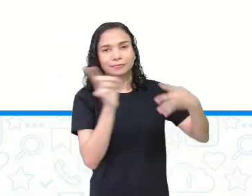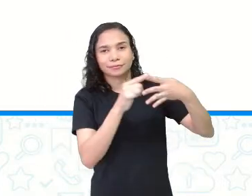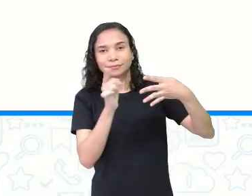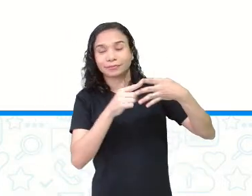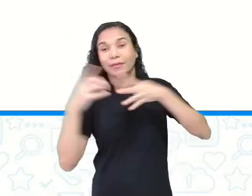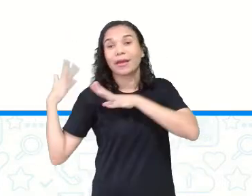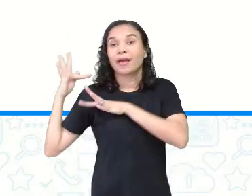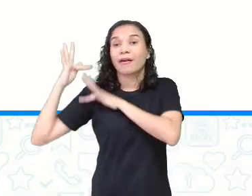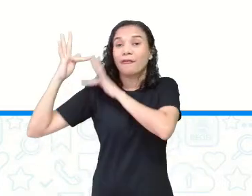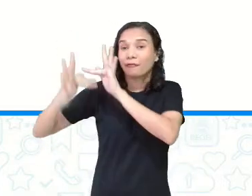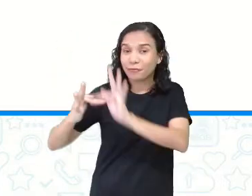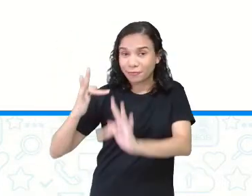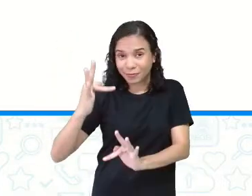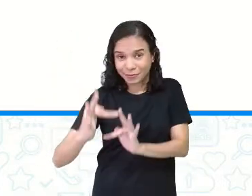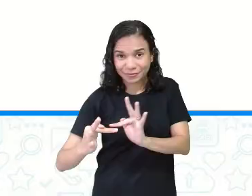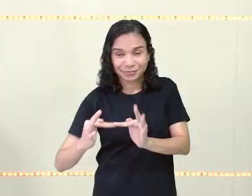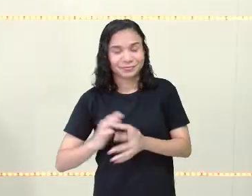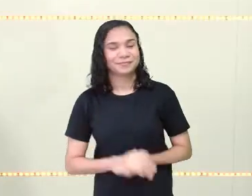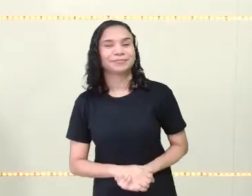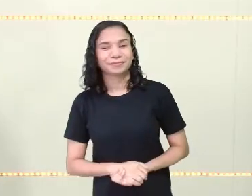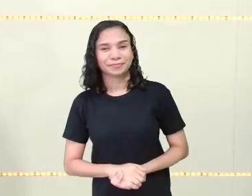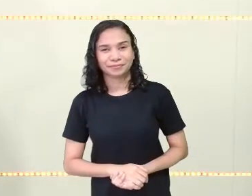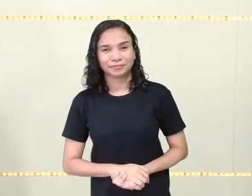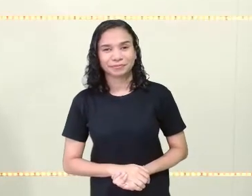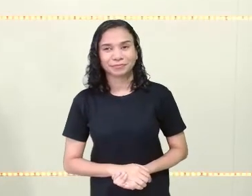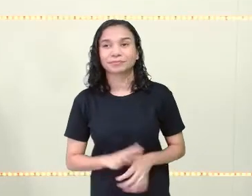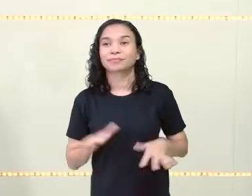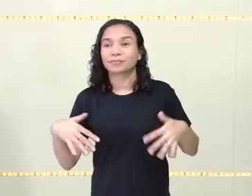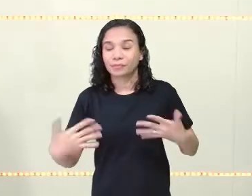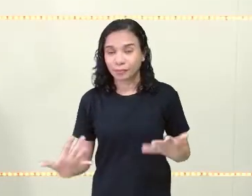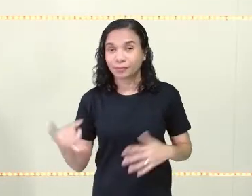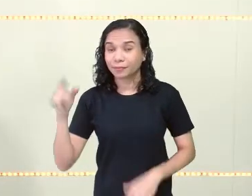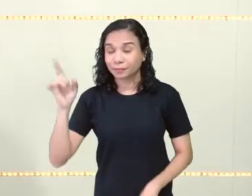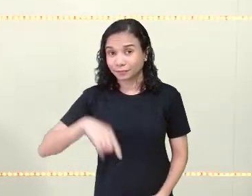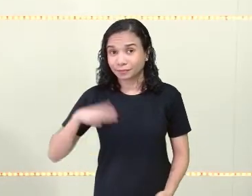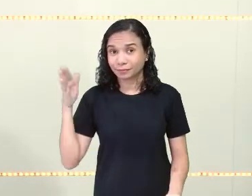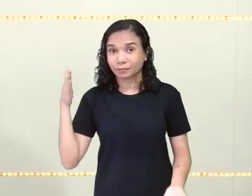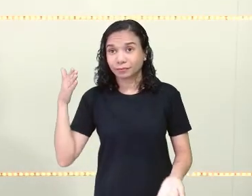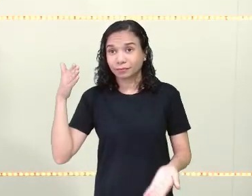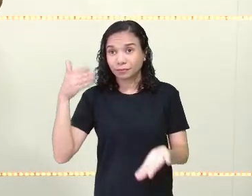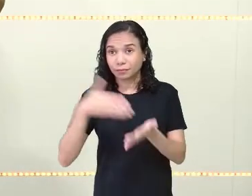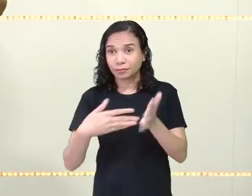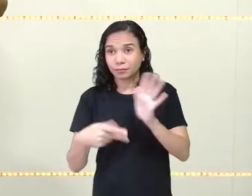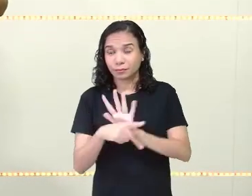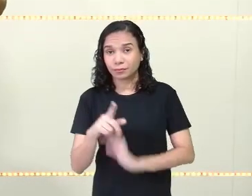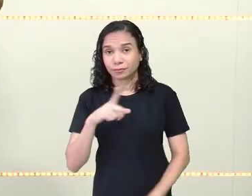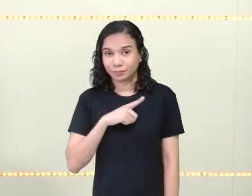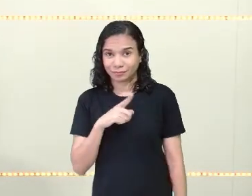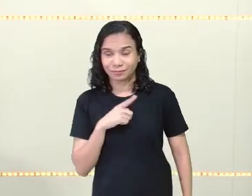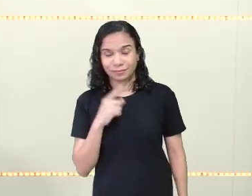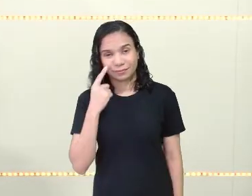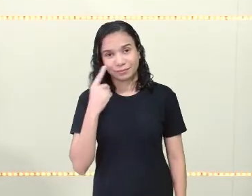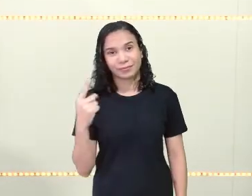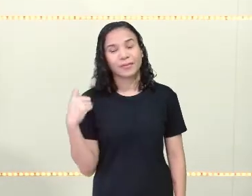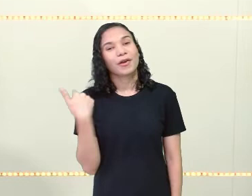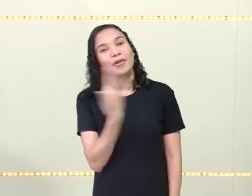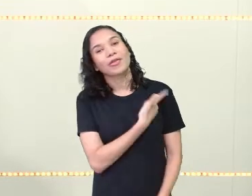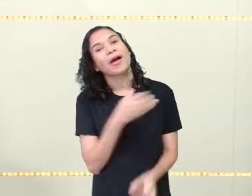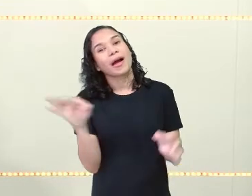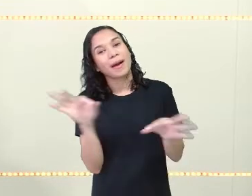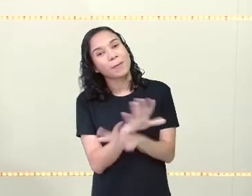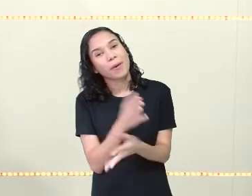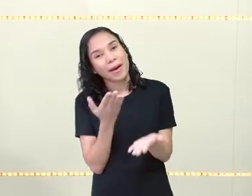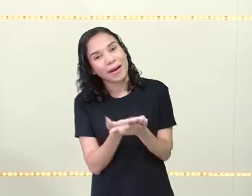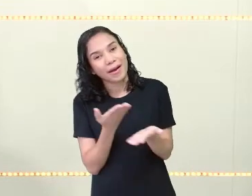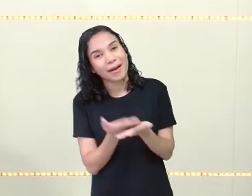era uma fábula. Isso mesmo. Então, é a última alternativa. Nós ficamos por